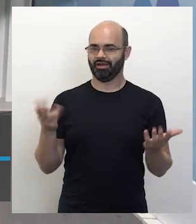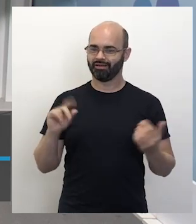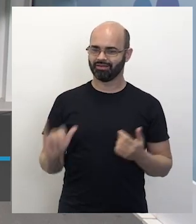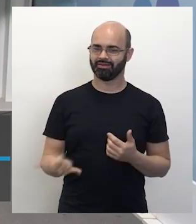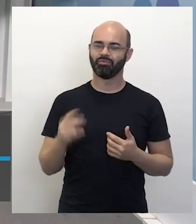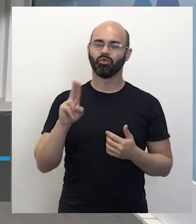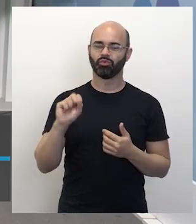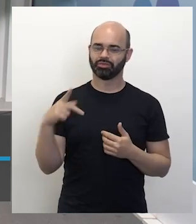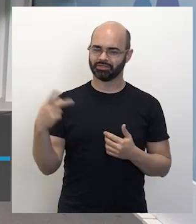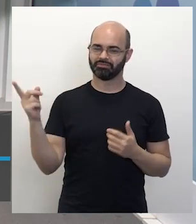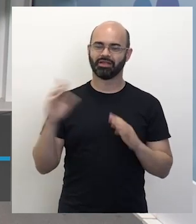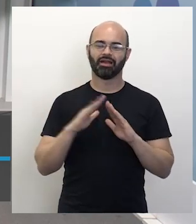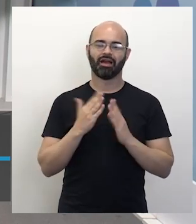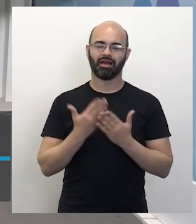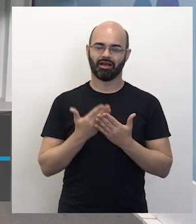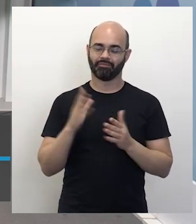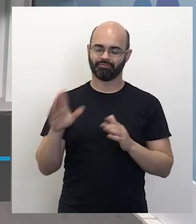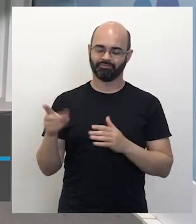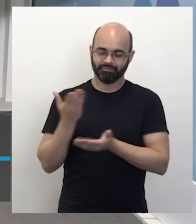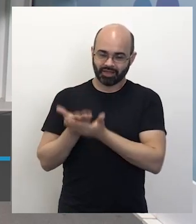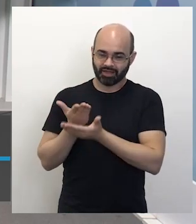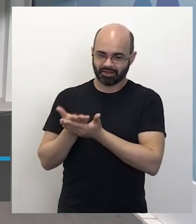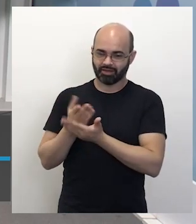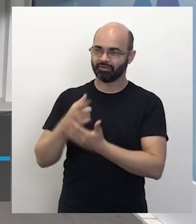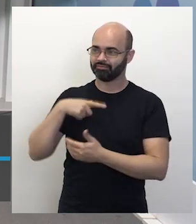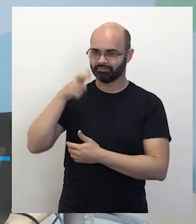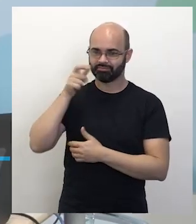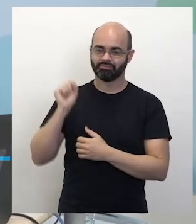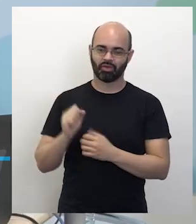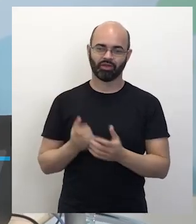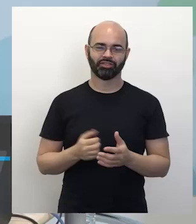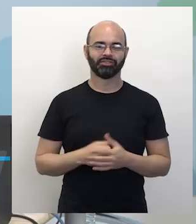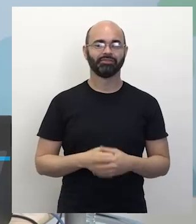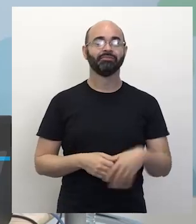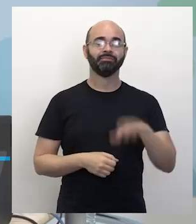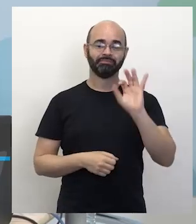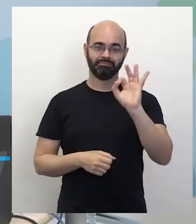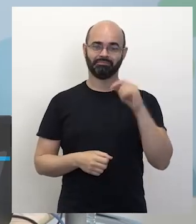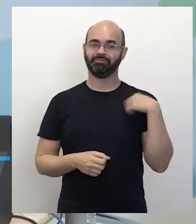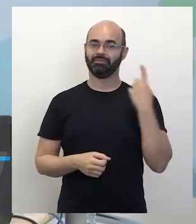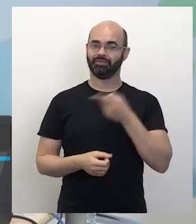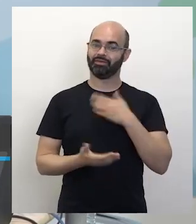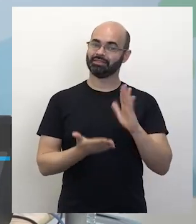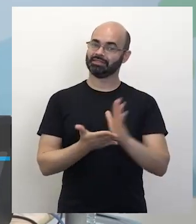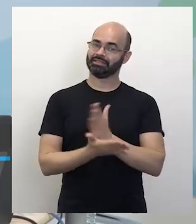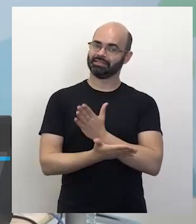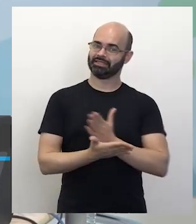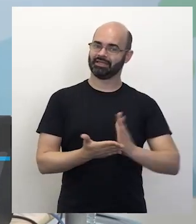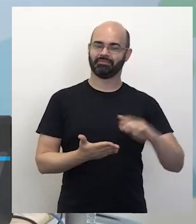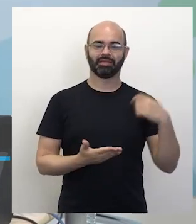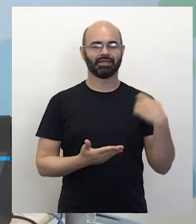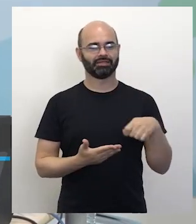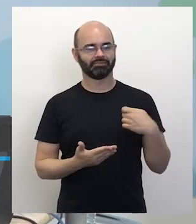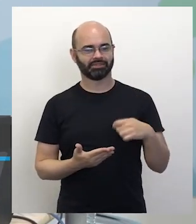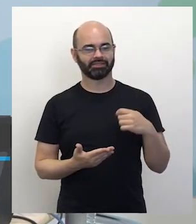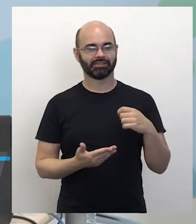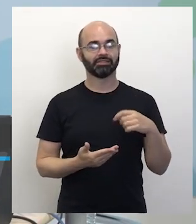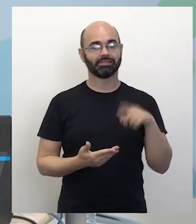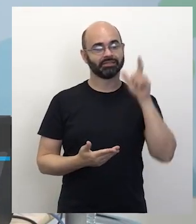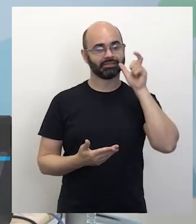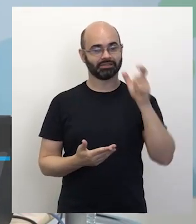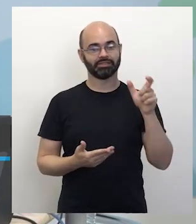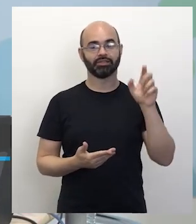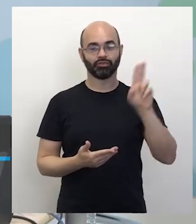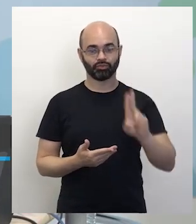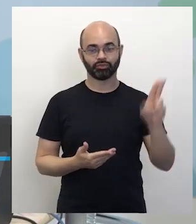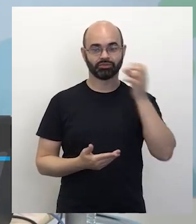dá para a gente Isso. é muito importante, né? Mas a gente precisa separar, né, o que é legal para a gente usar e